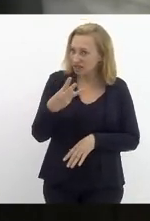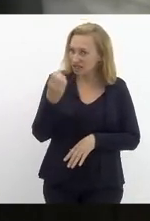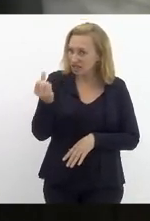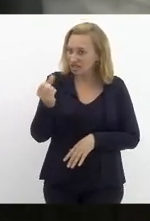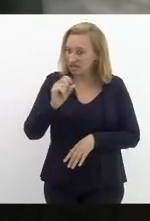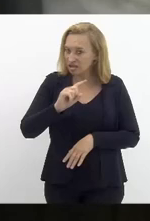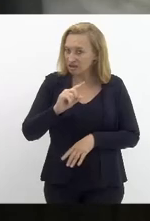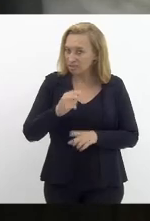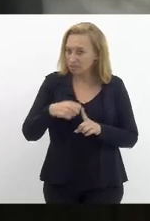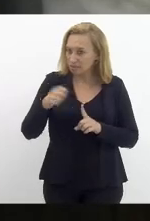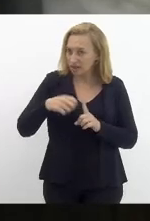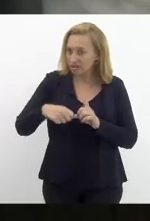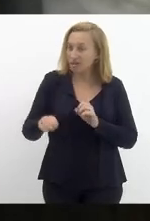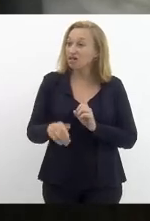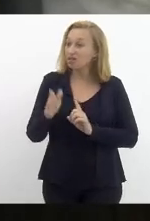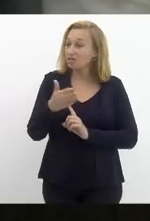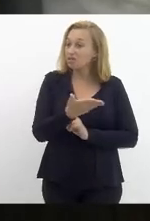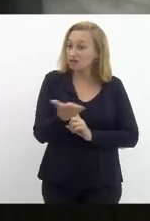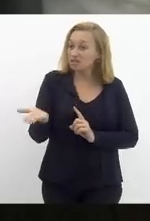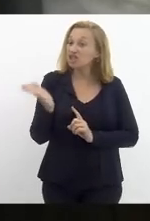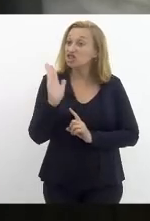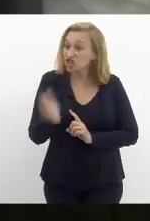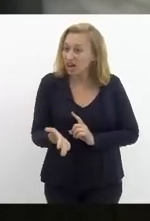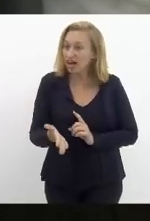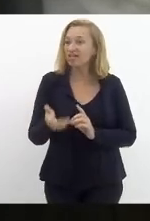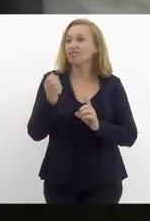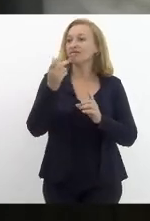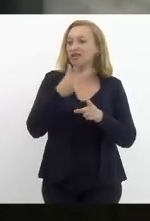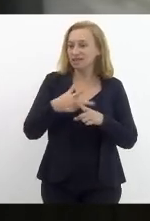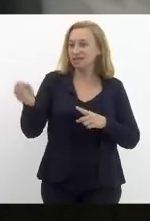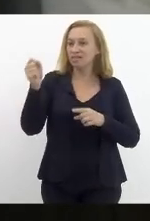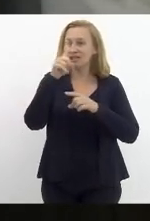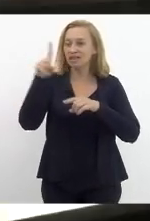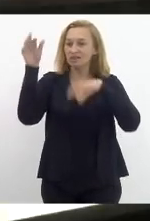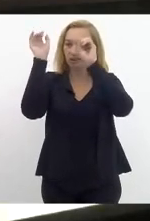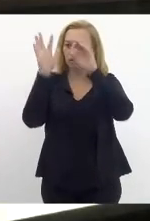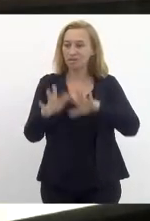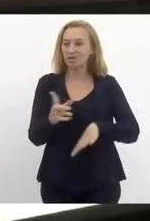3, 6 meses. Vocês já são vencedores. Que Deus os abençoe.